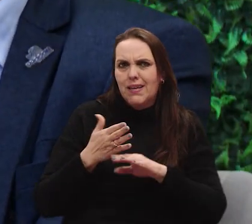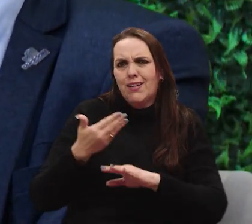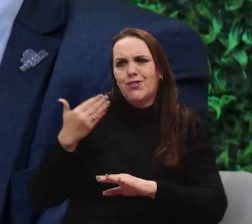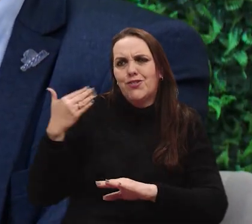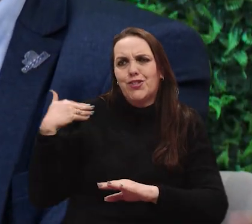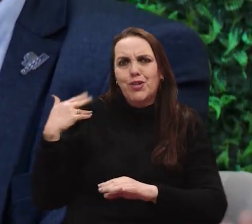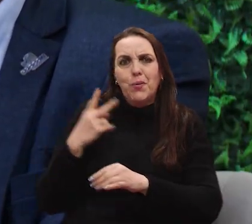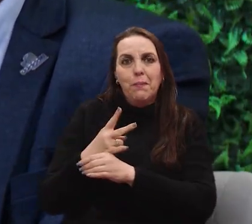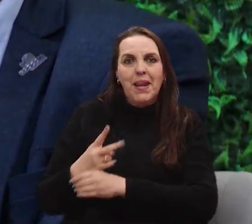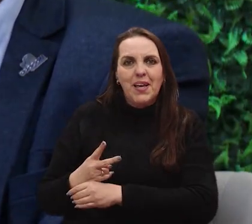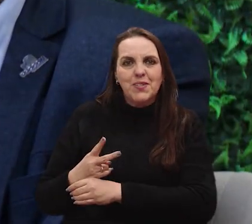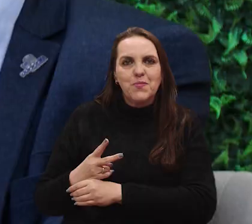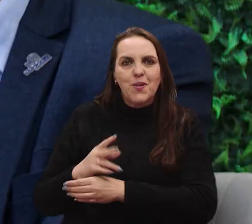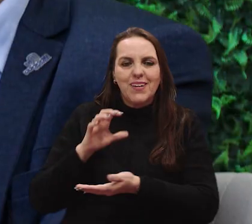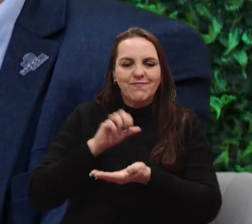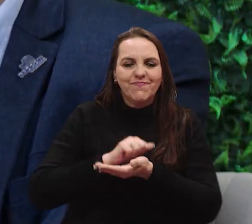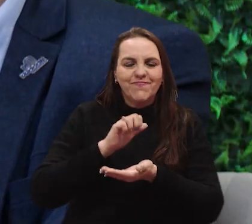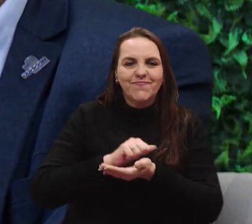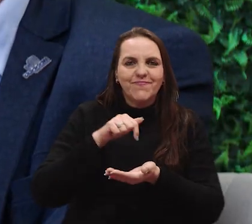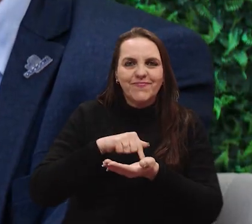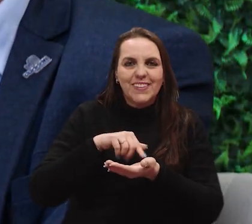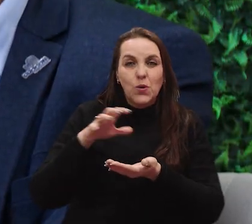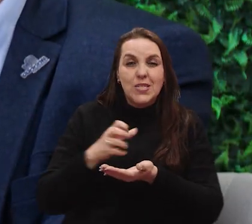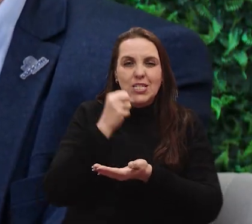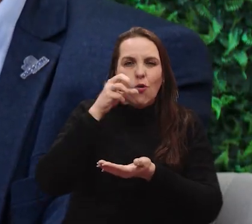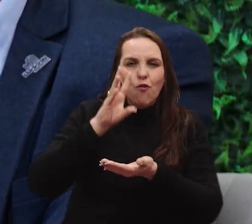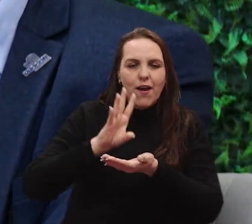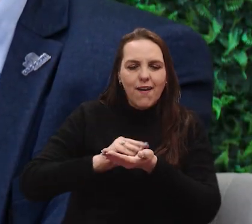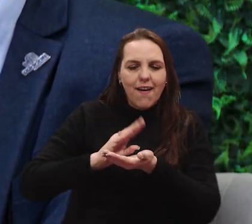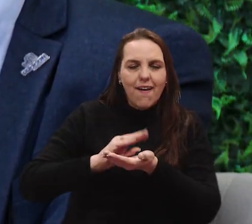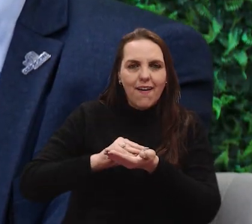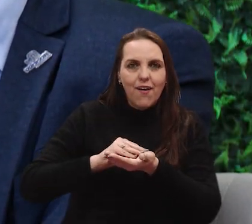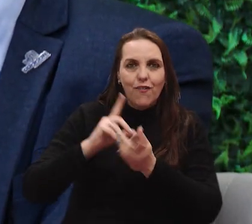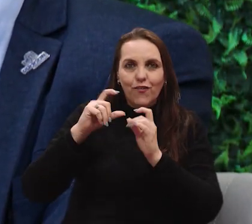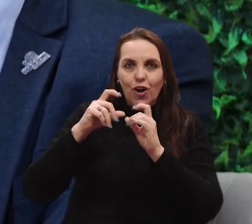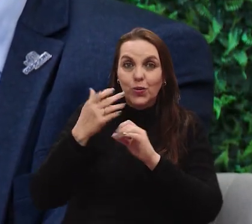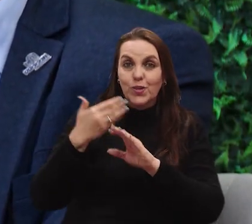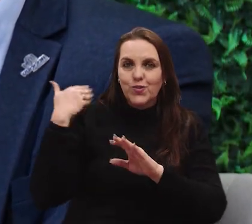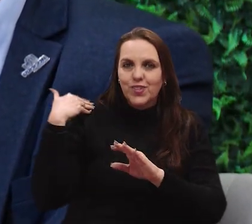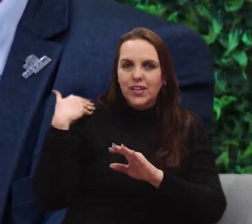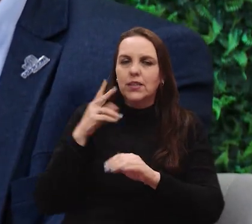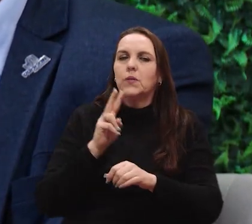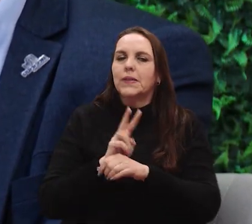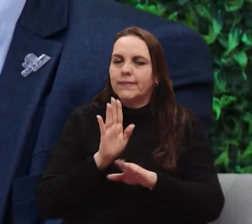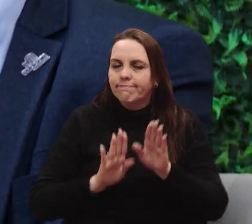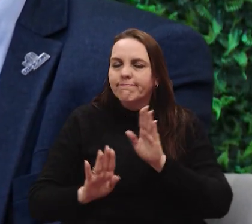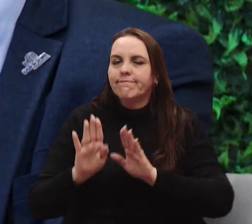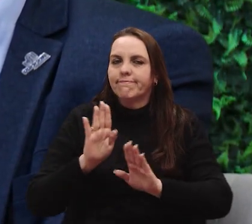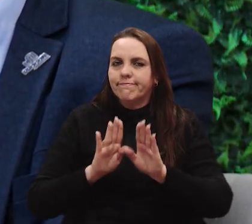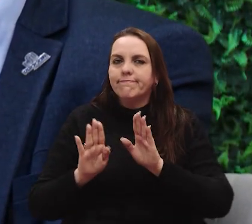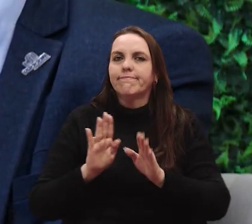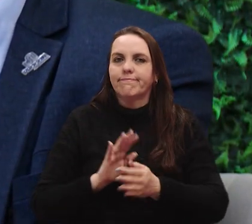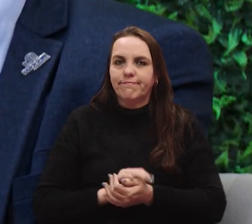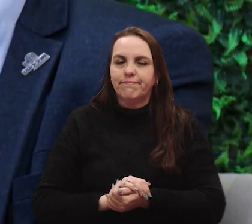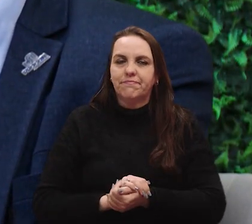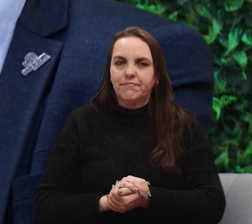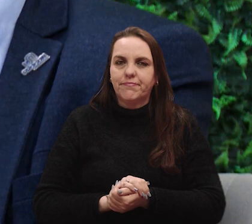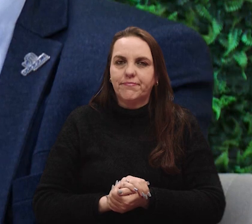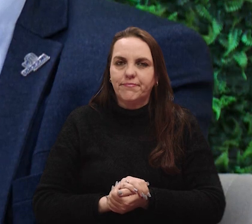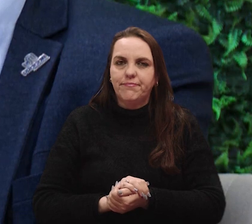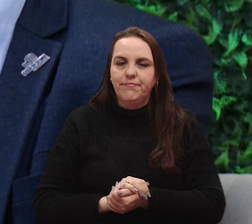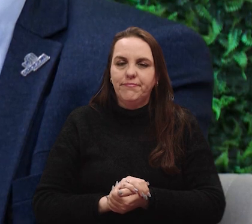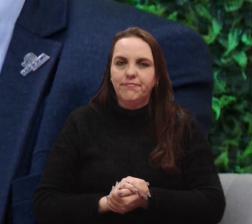de agora. Tá lá, eu tenho salva a foto do Dagoberto. Então, tem que ter muito cuidado.